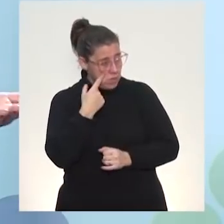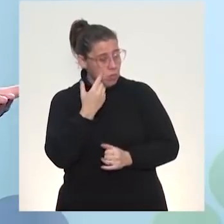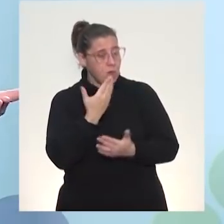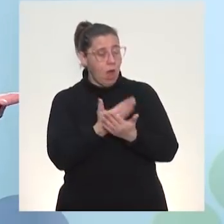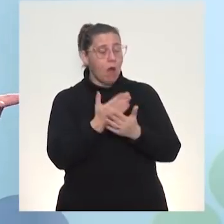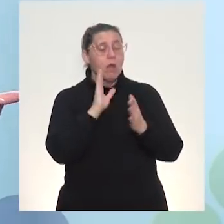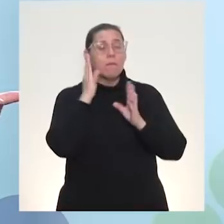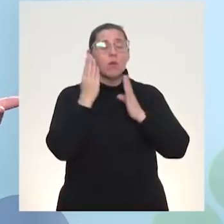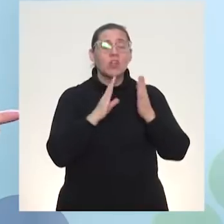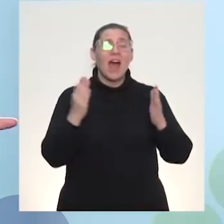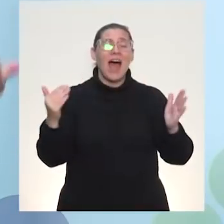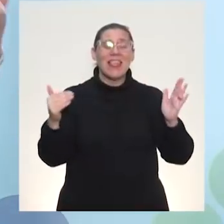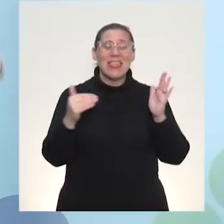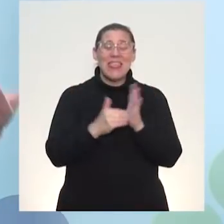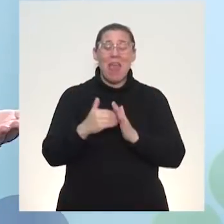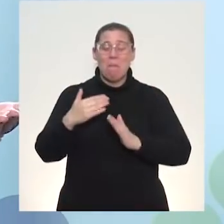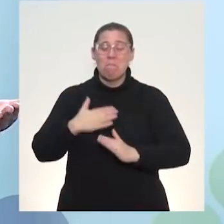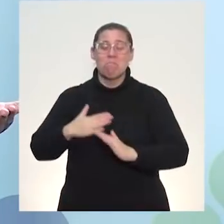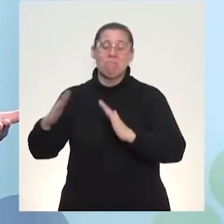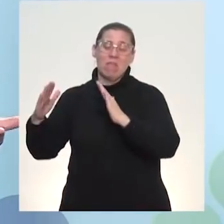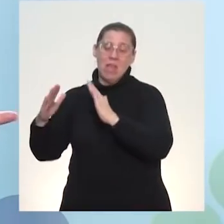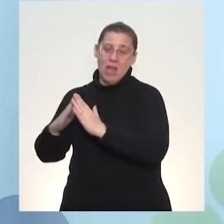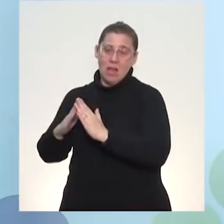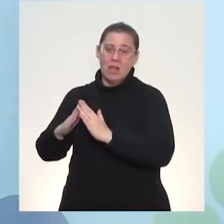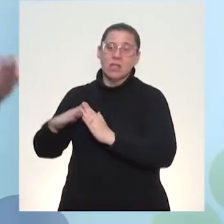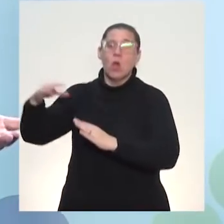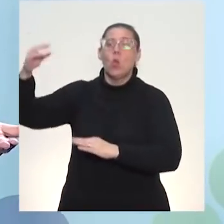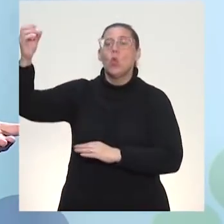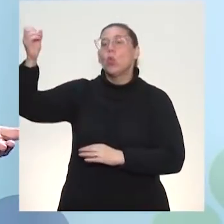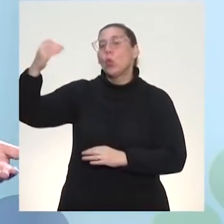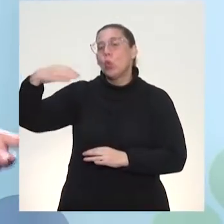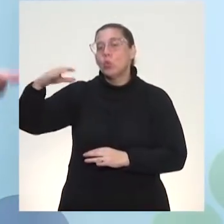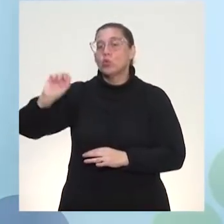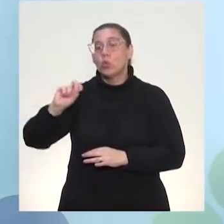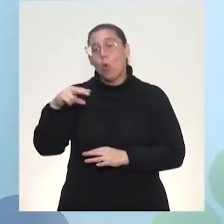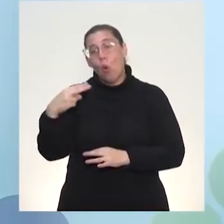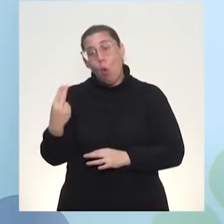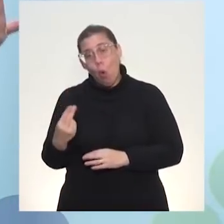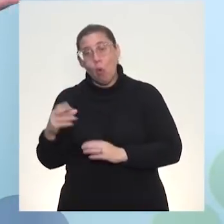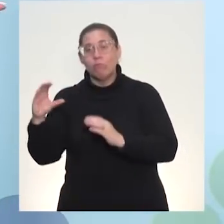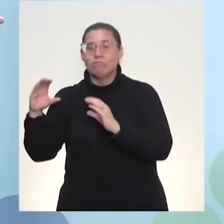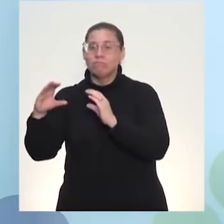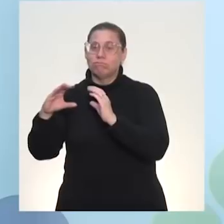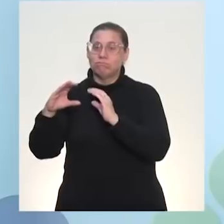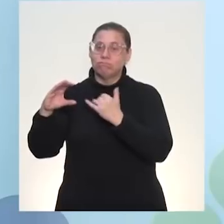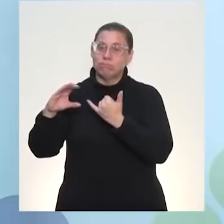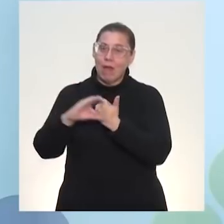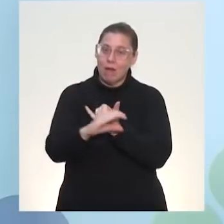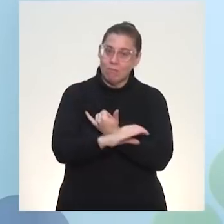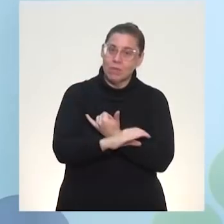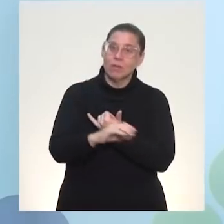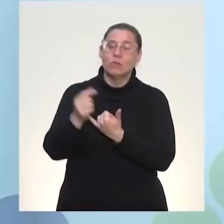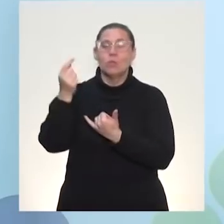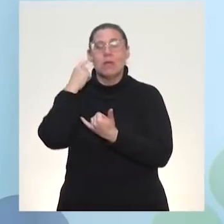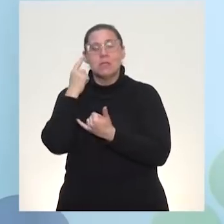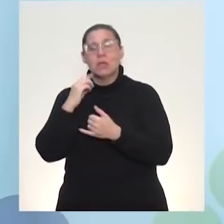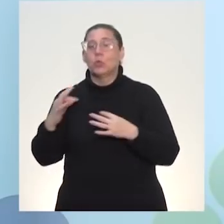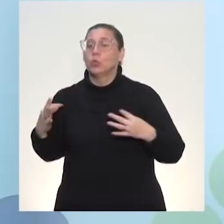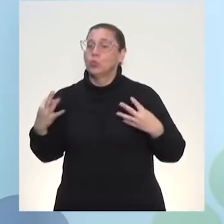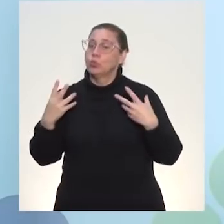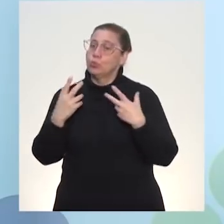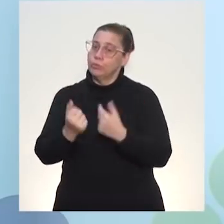até chegar na minha casa como fonte luminosa ou térmica. Então, todo esse processo eu tenho que pensar na eficiência